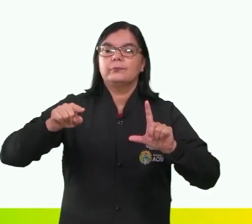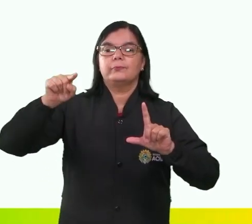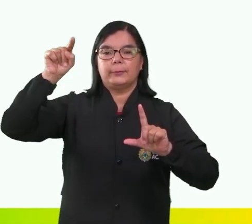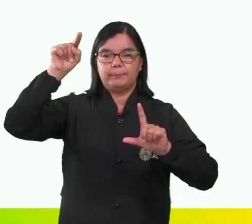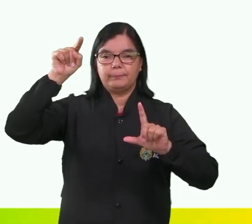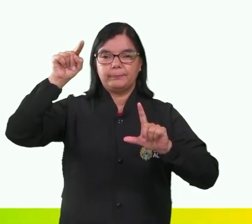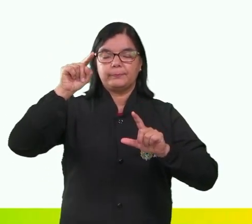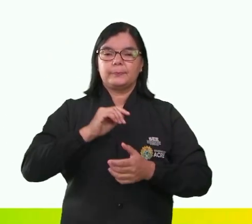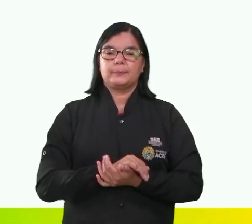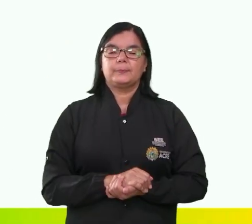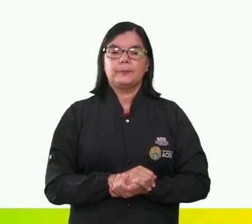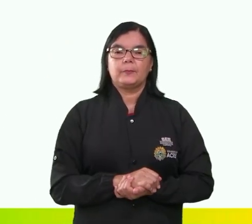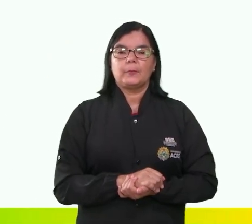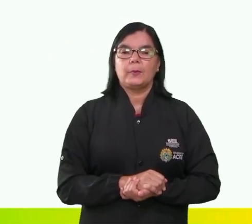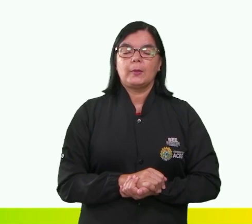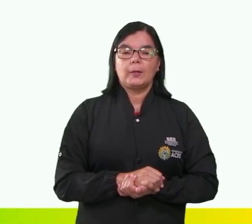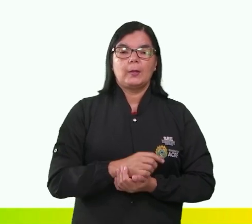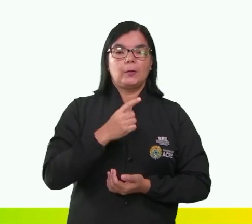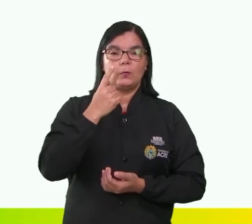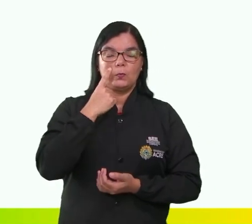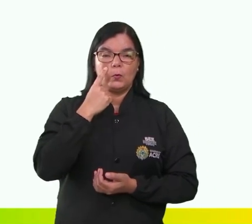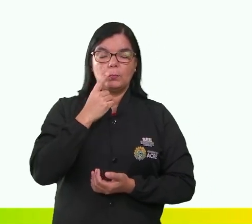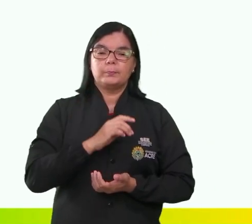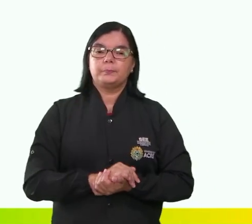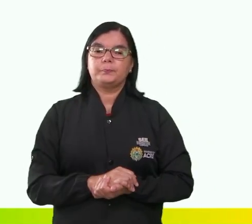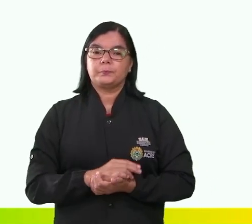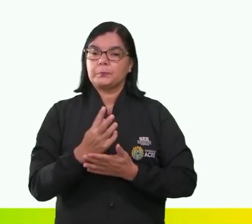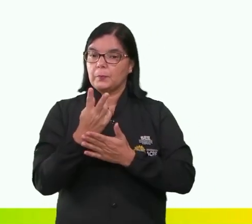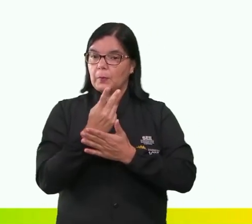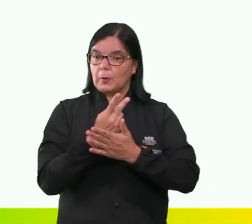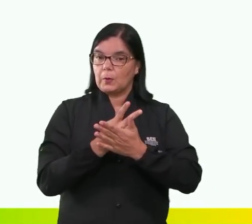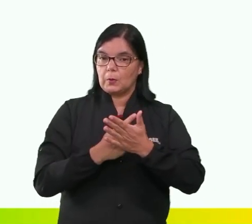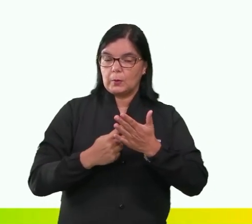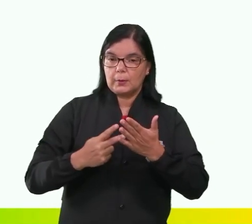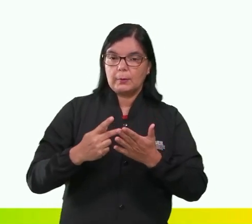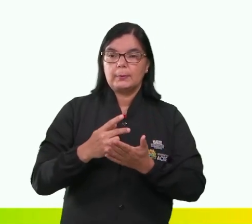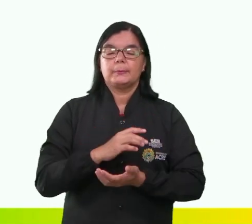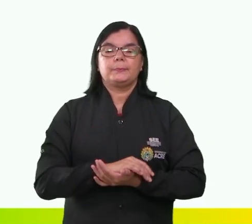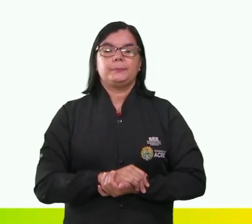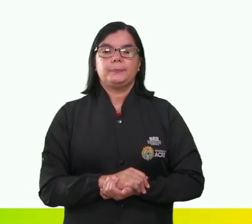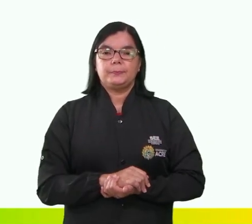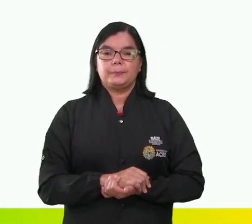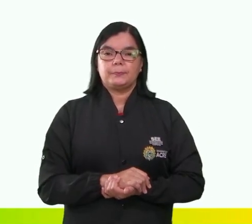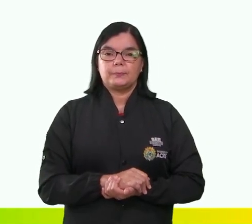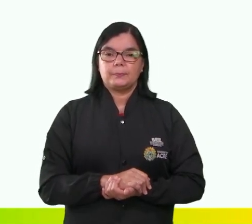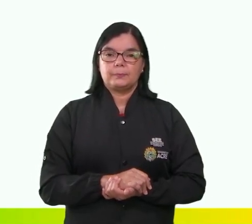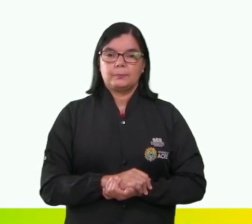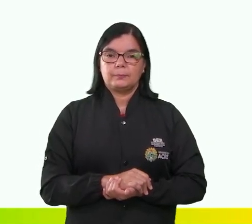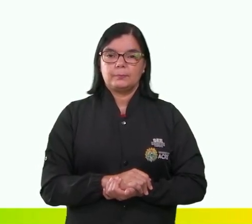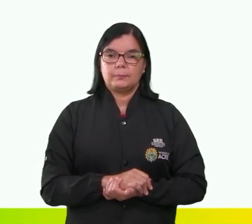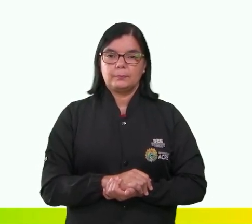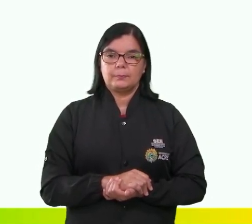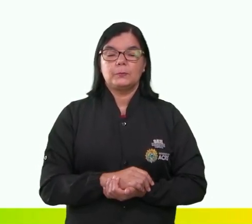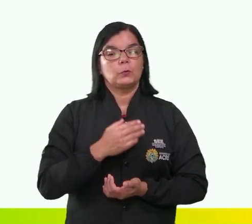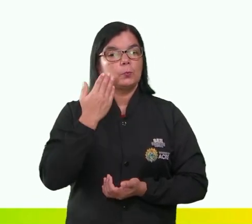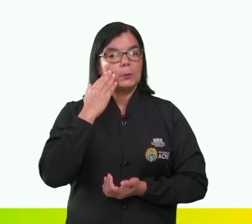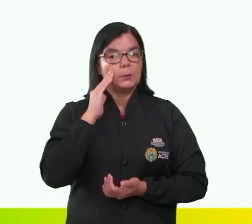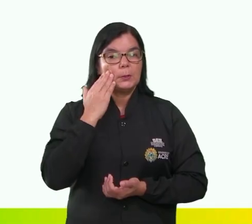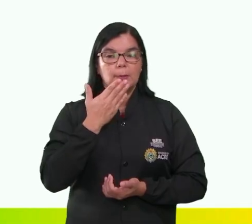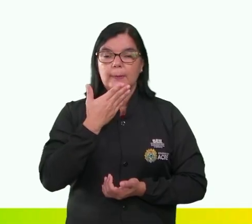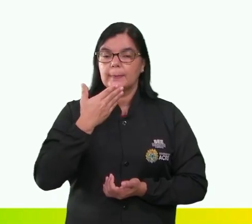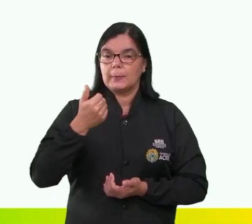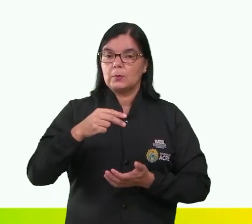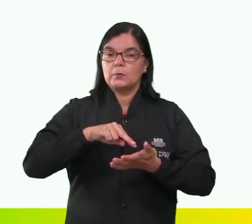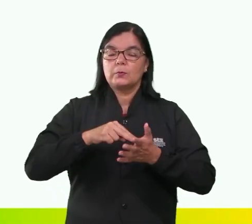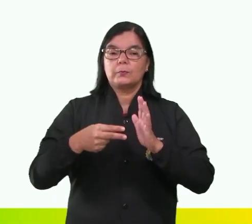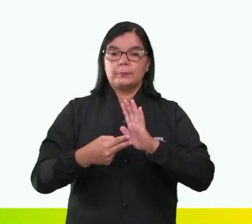certo? Então, vou desenhar aqui só para efeito de conhecimento, só para a gente entender,